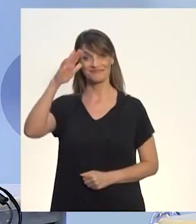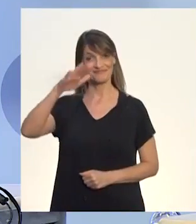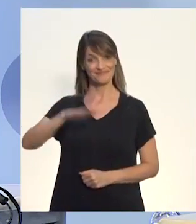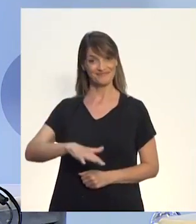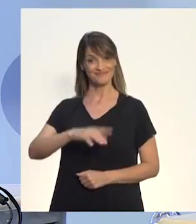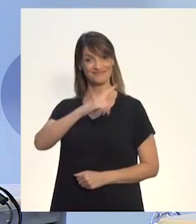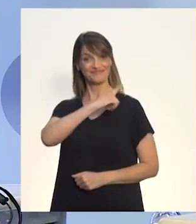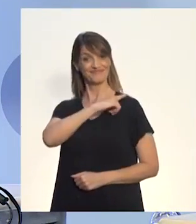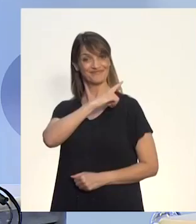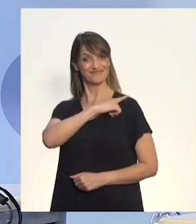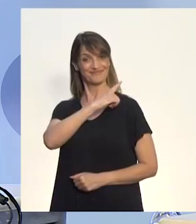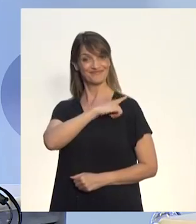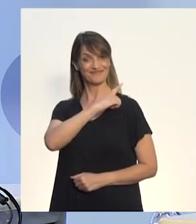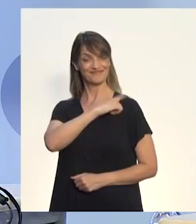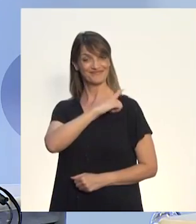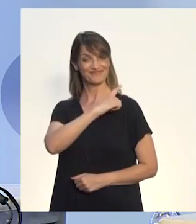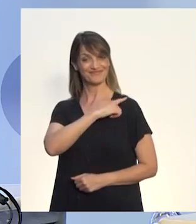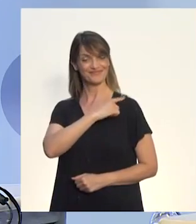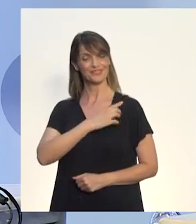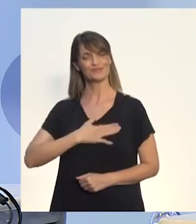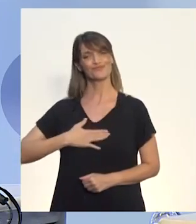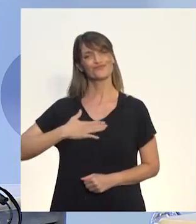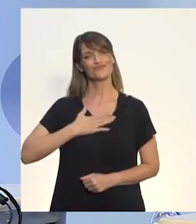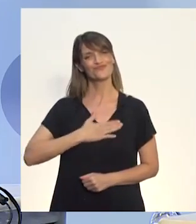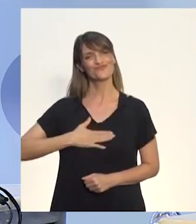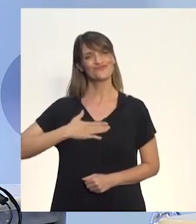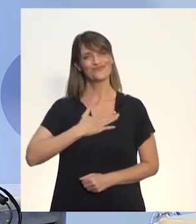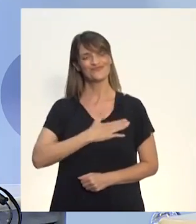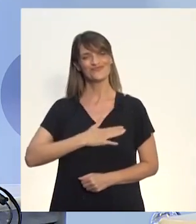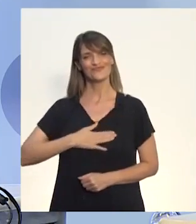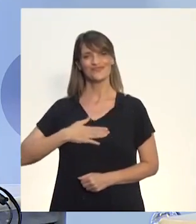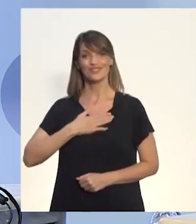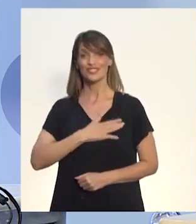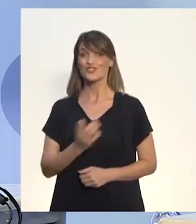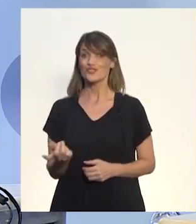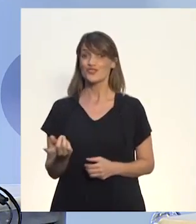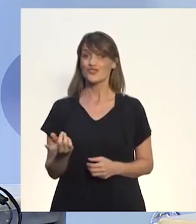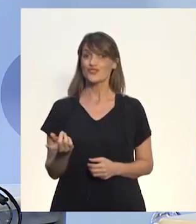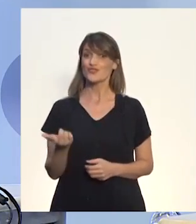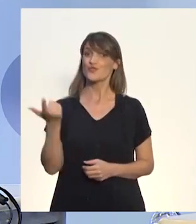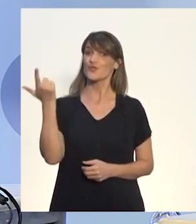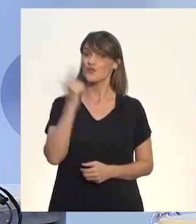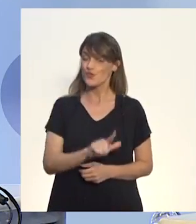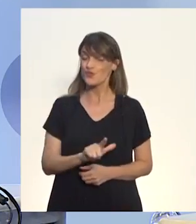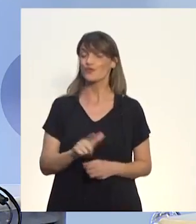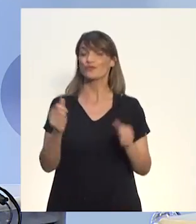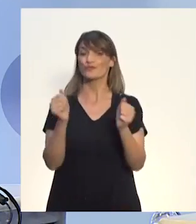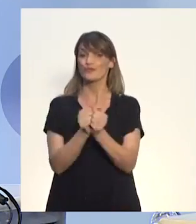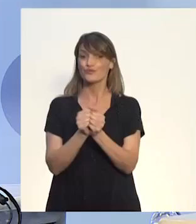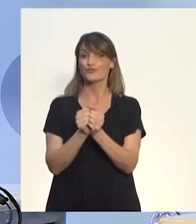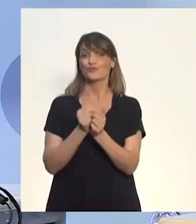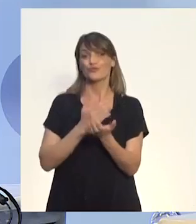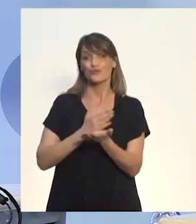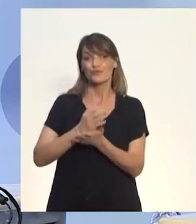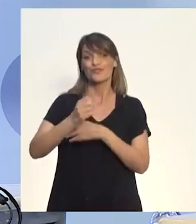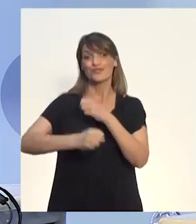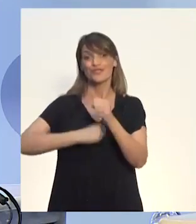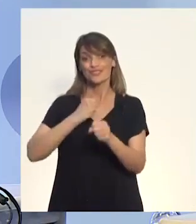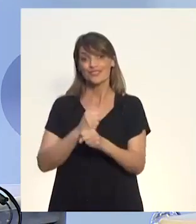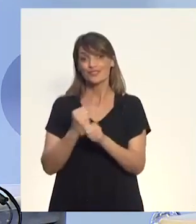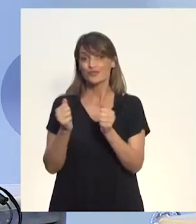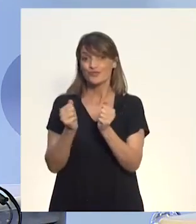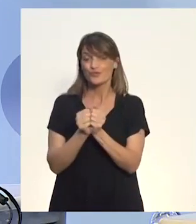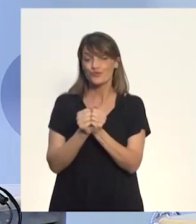tarde, primeiro ano do ensino médio. É um prazer reencontrá-los agora, nesse comecinho de ano, em que a gente vai juntos se